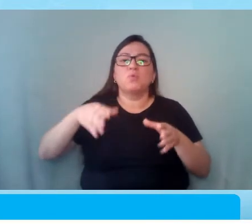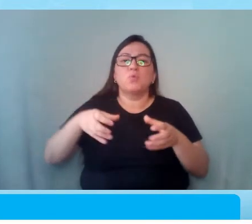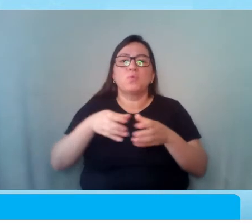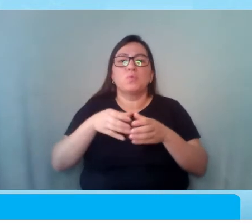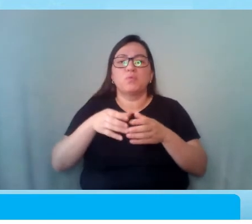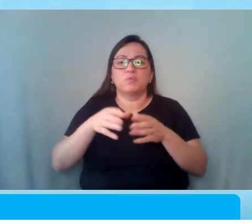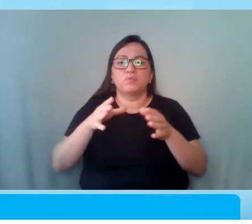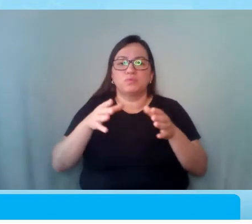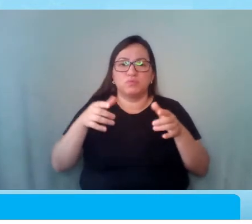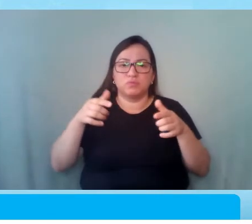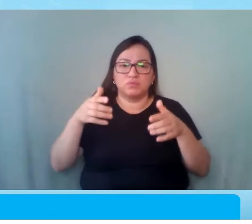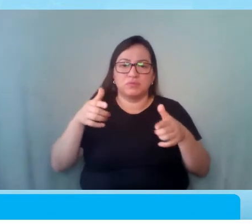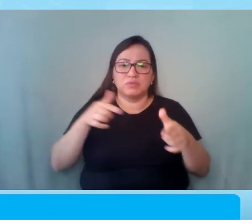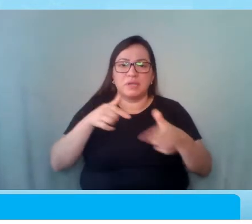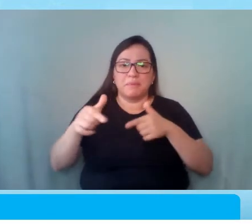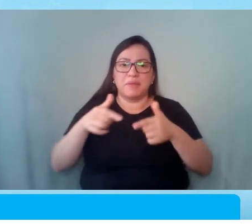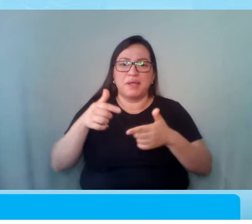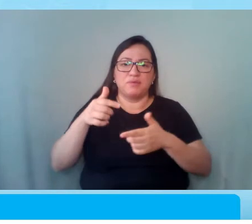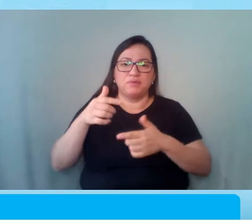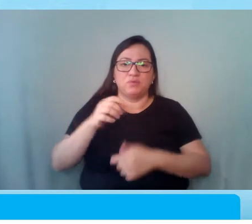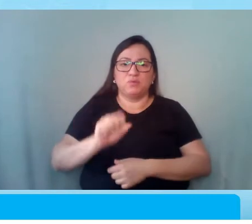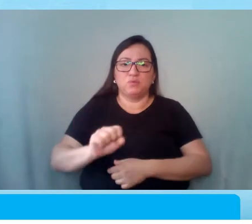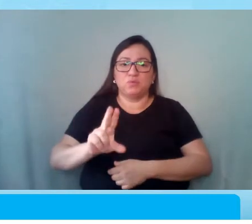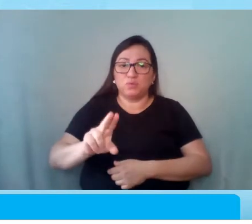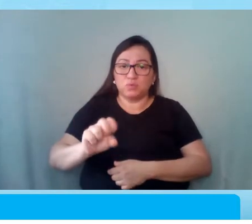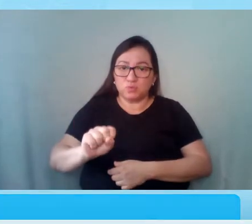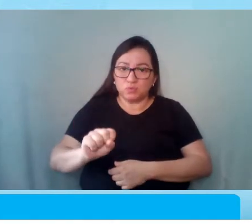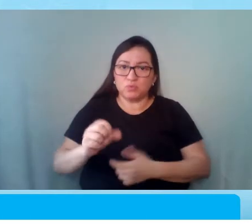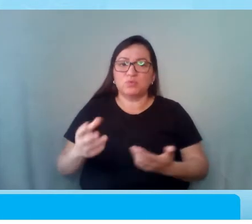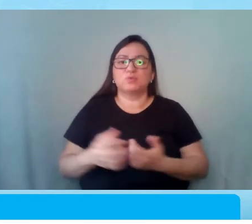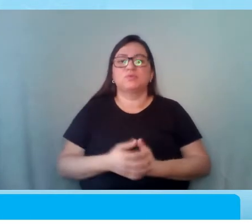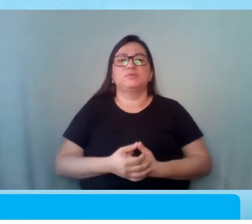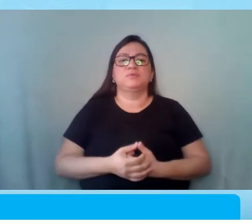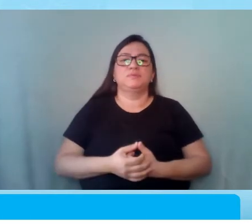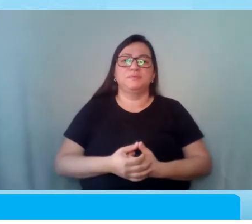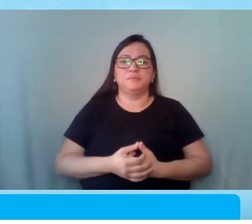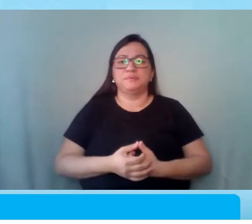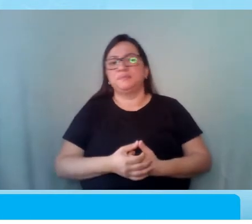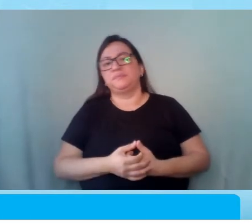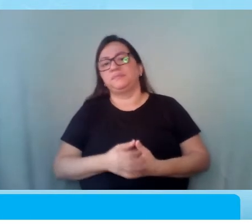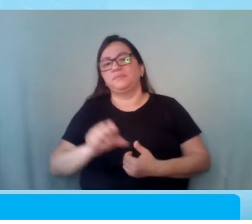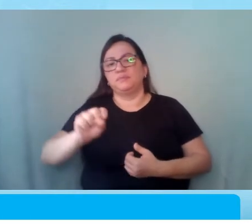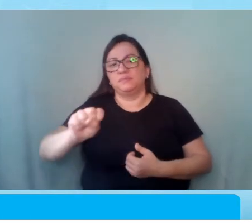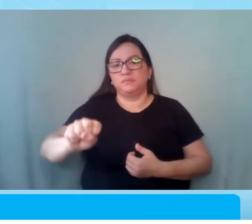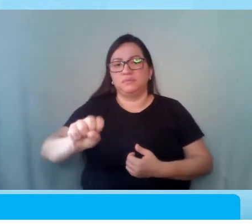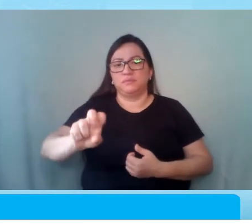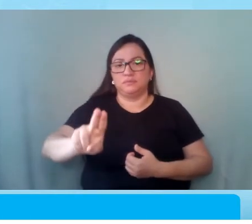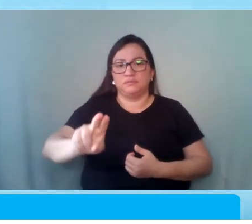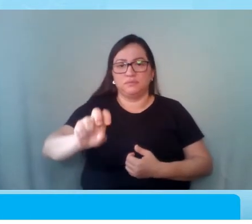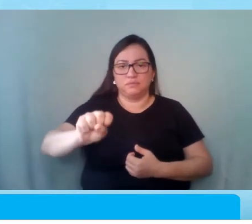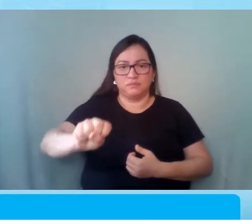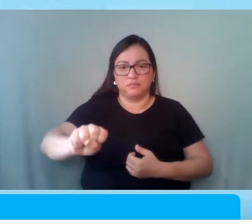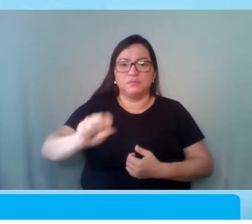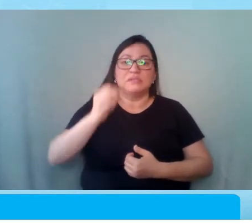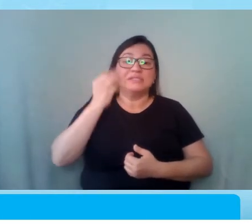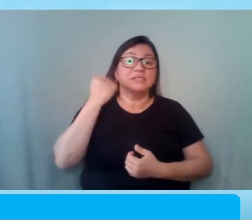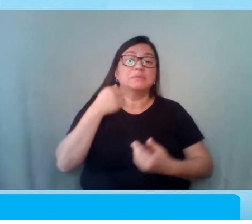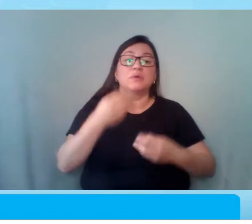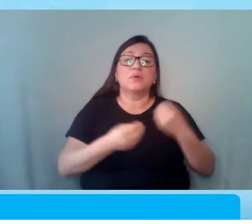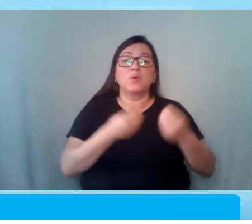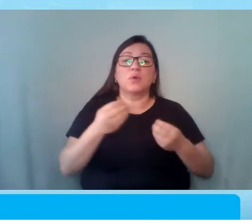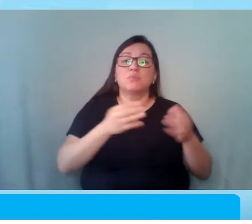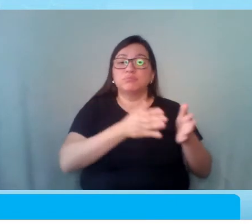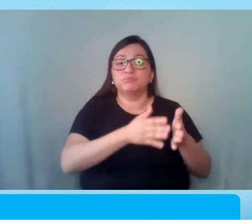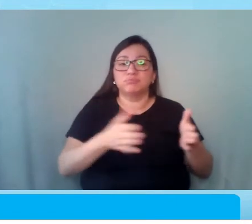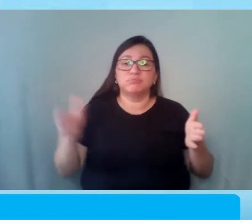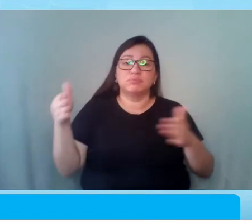uma mobilização bem grande para que as equipes da atenção básica também estivessem presentes em função do